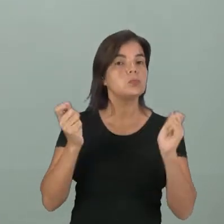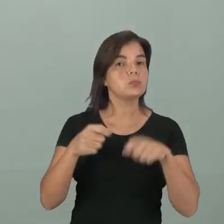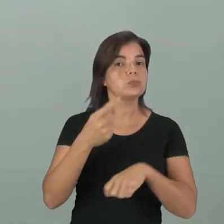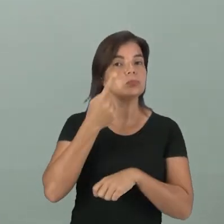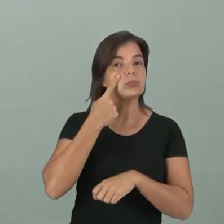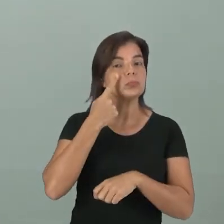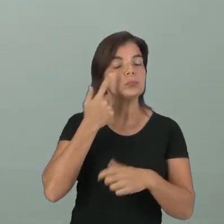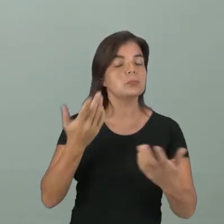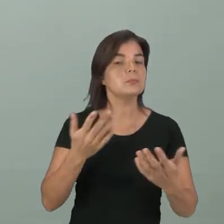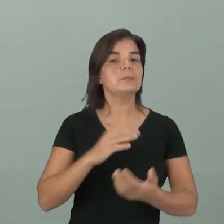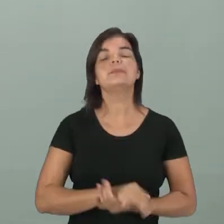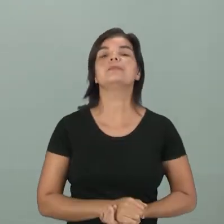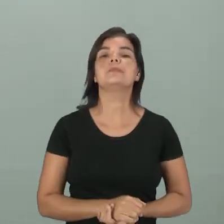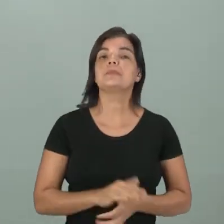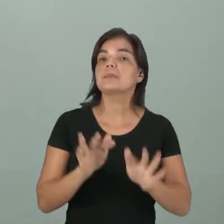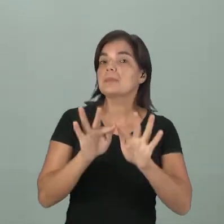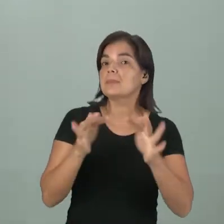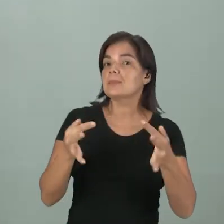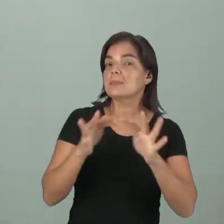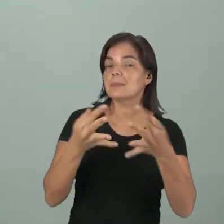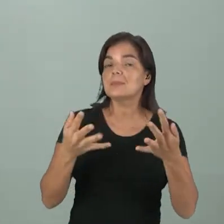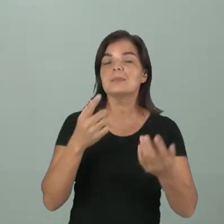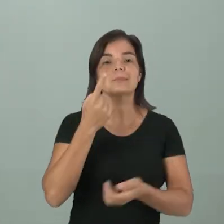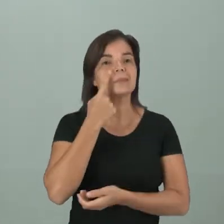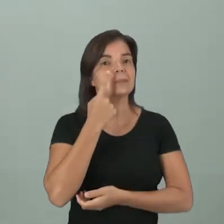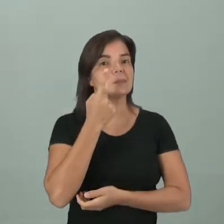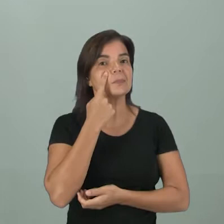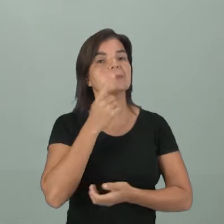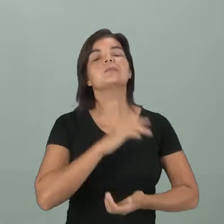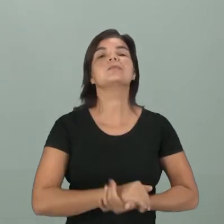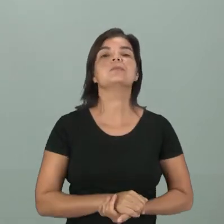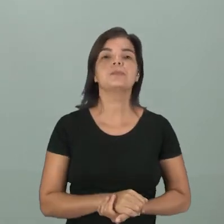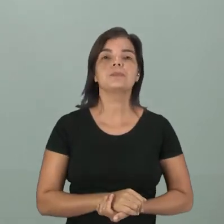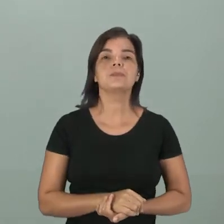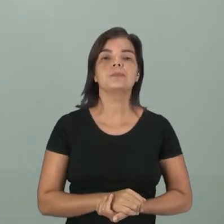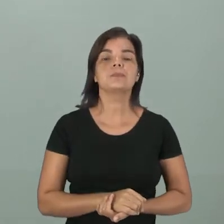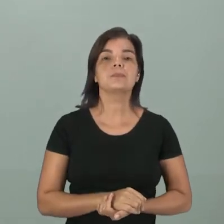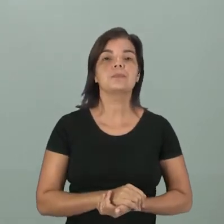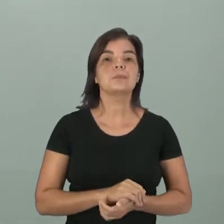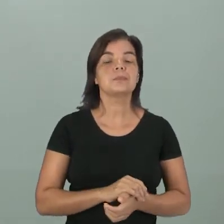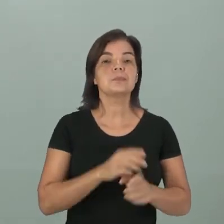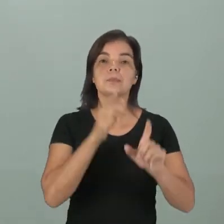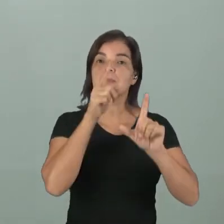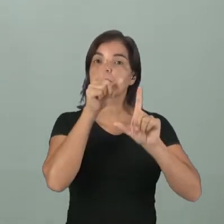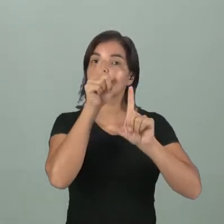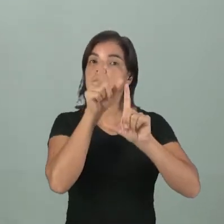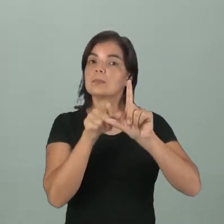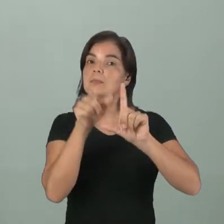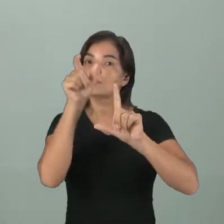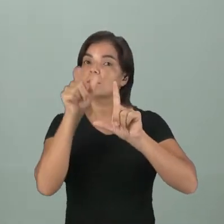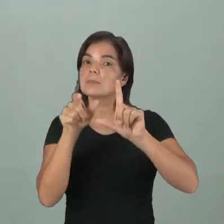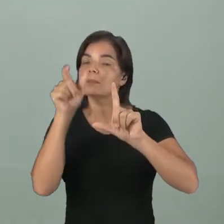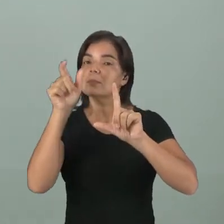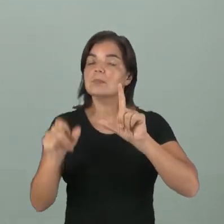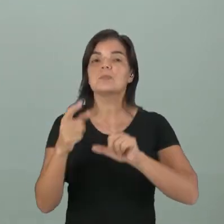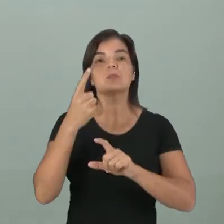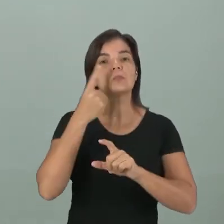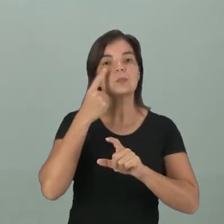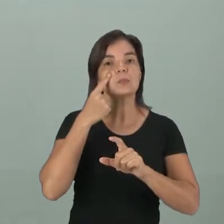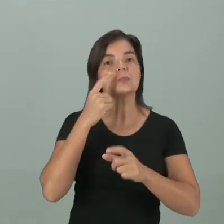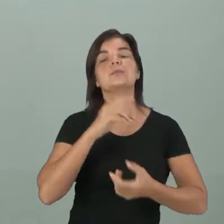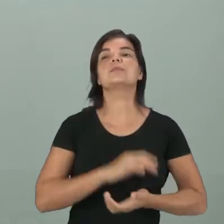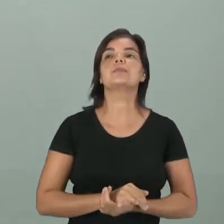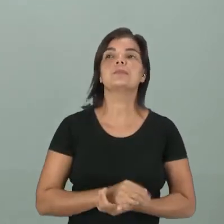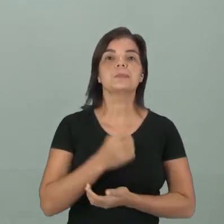poderíamos descobrir isso? É simples, é só nós observarmos barra por barra das identificações. Vamos fazer